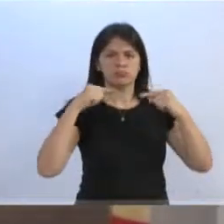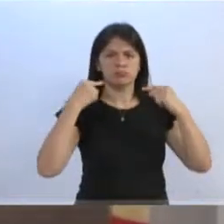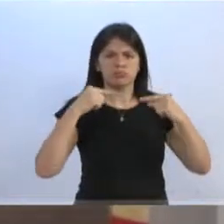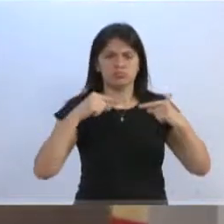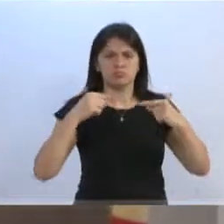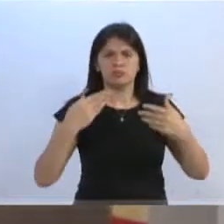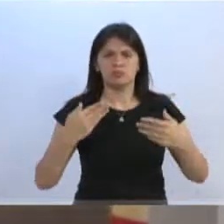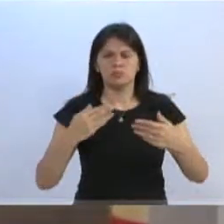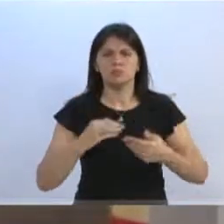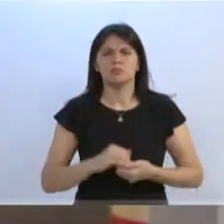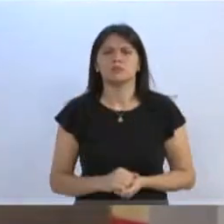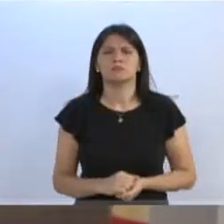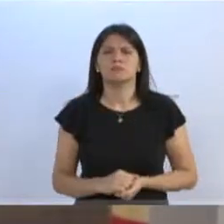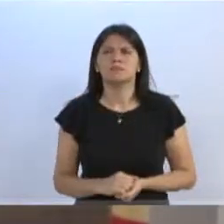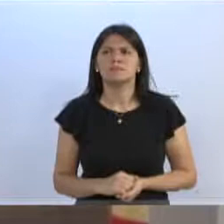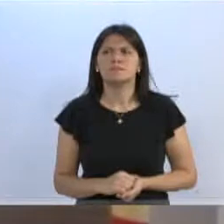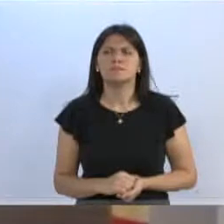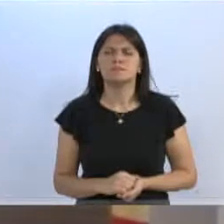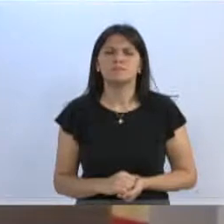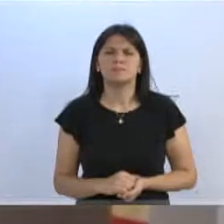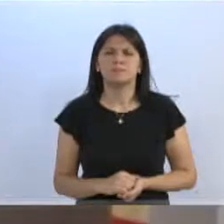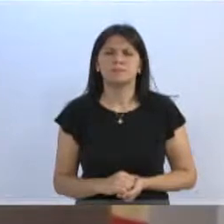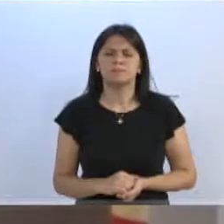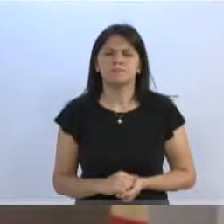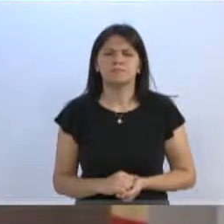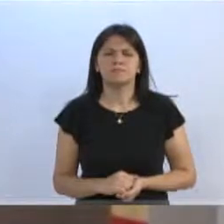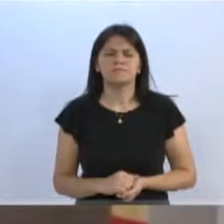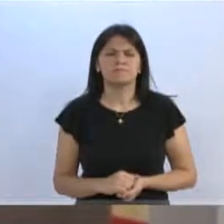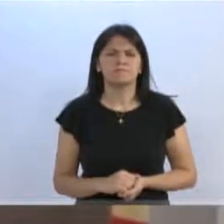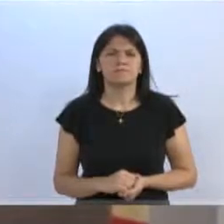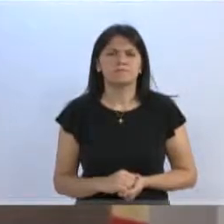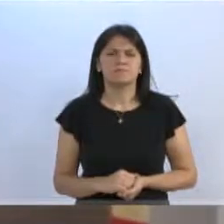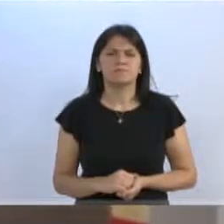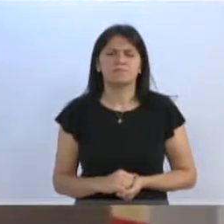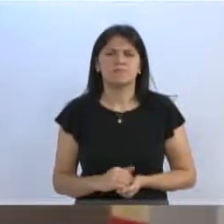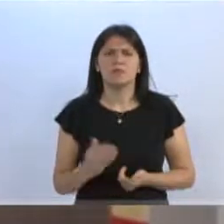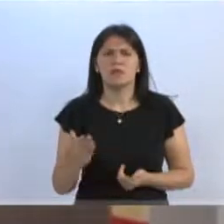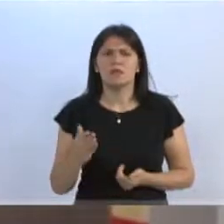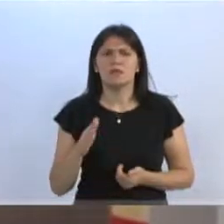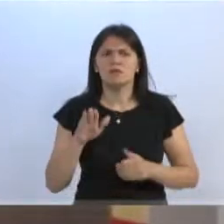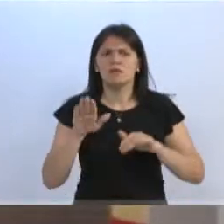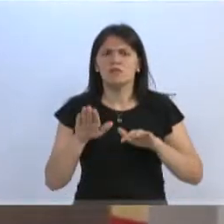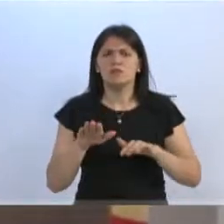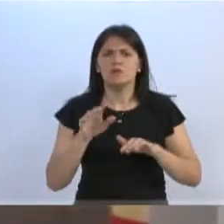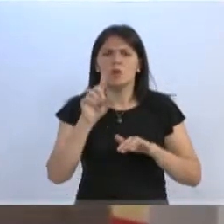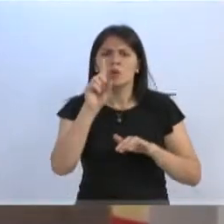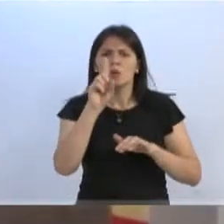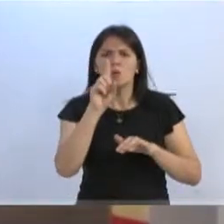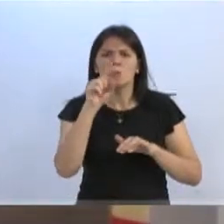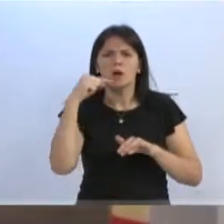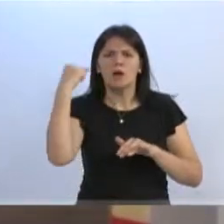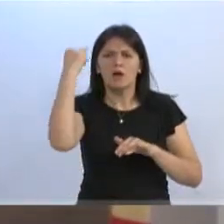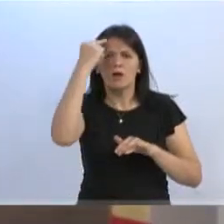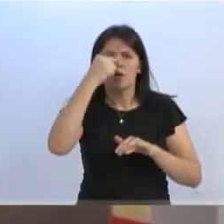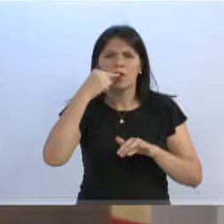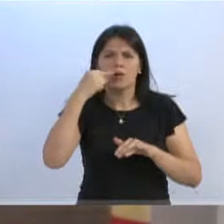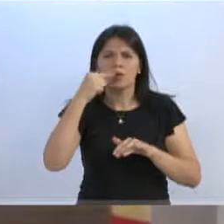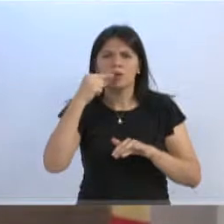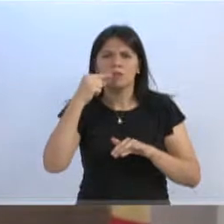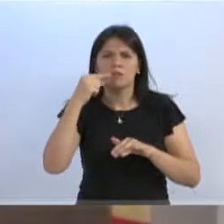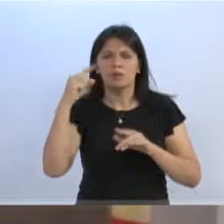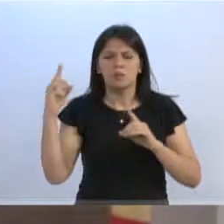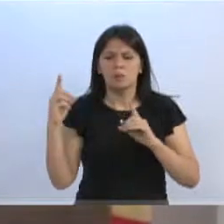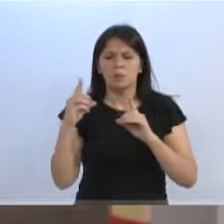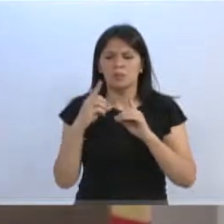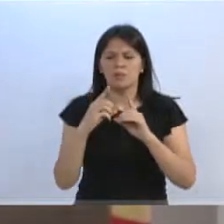situação. E ele ficou exatamente 1 hora para ser atendido pelo PROCON. Aí ele me